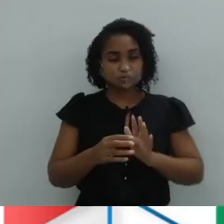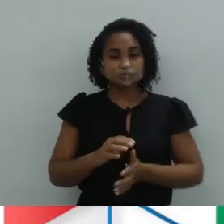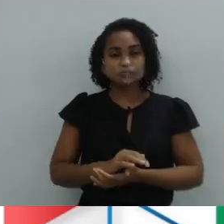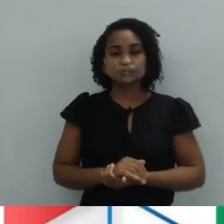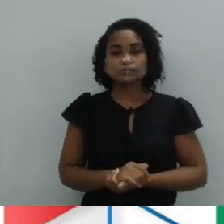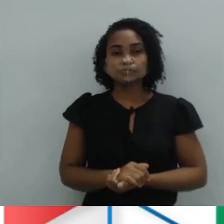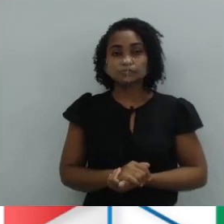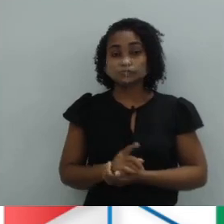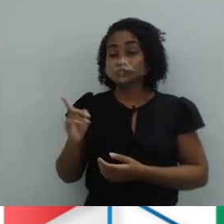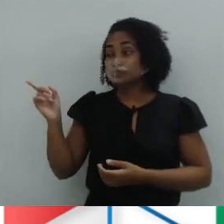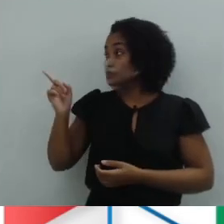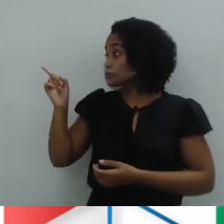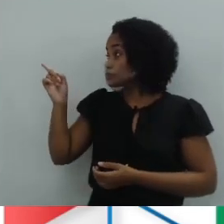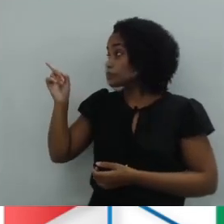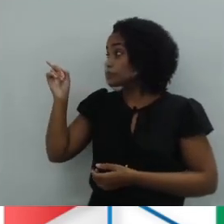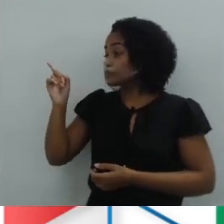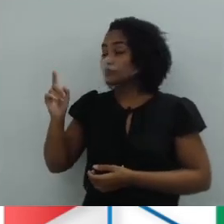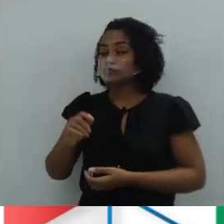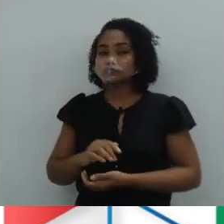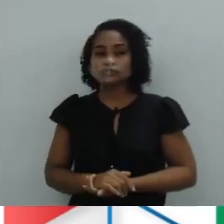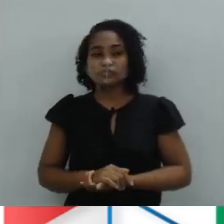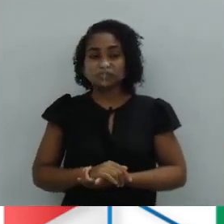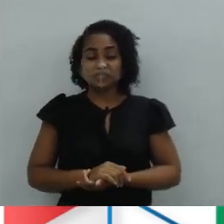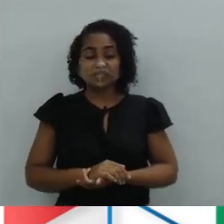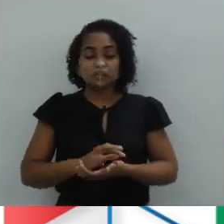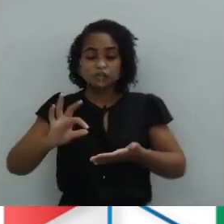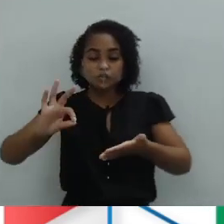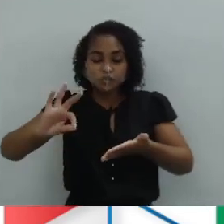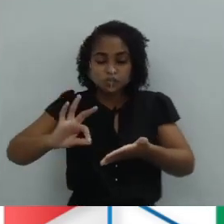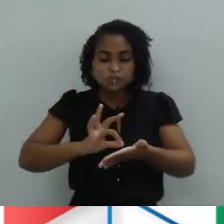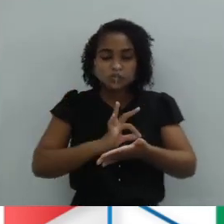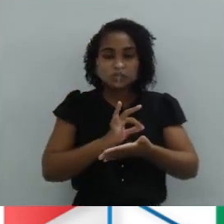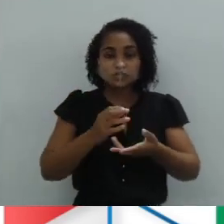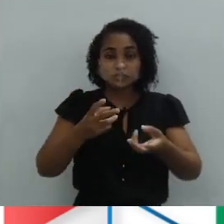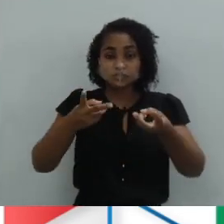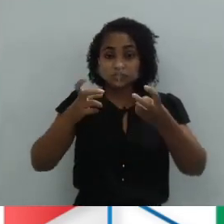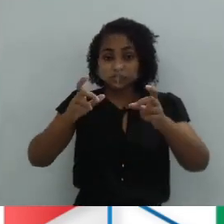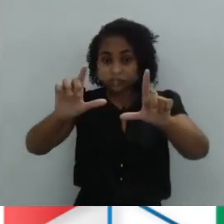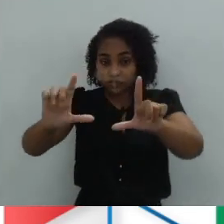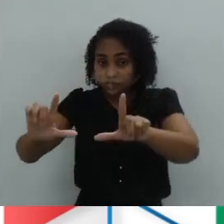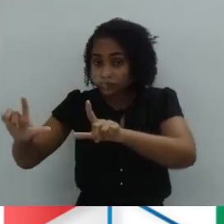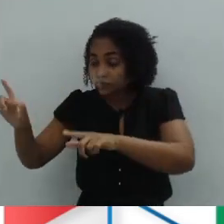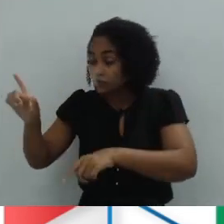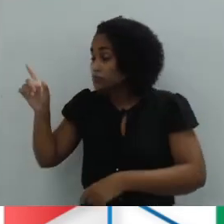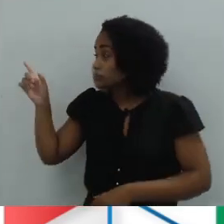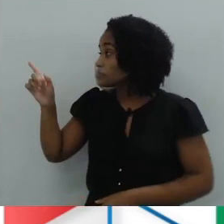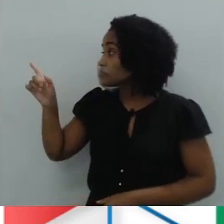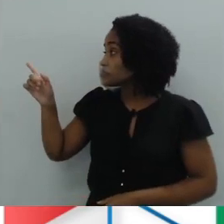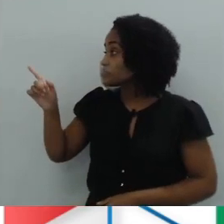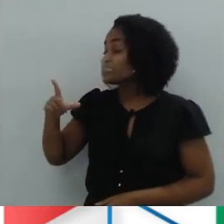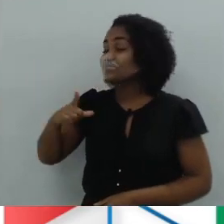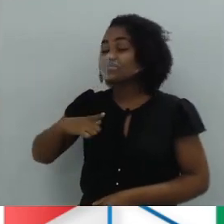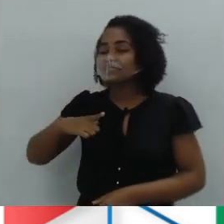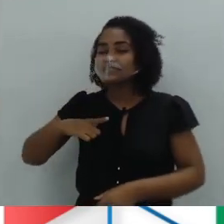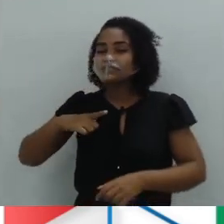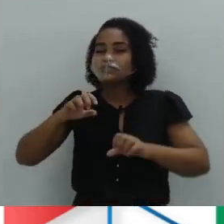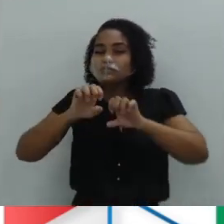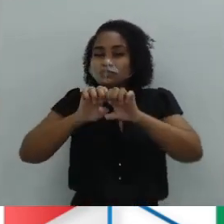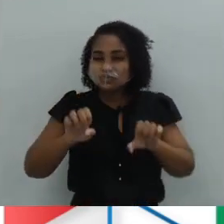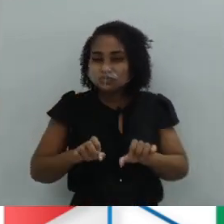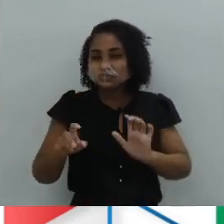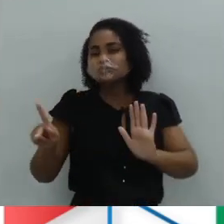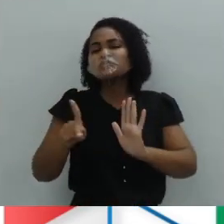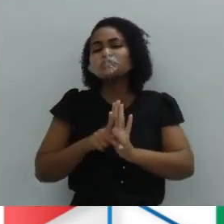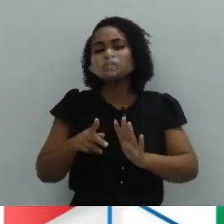Olha aqui, ó, o abaixo-assinado, olha só para o slide da gente. ele atende a uma estrutura.